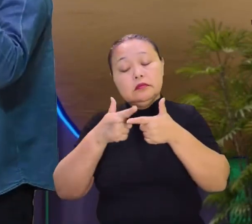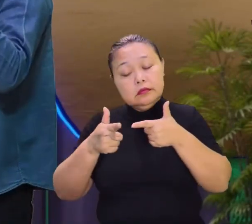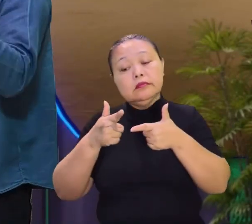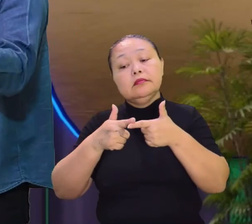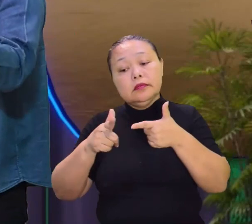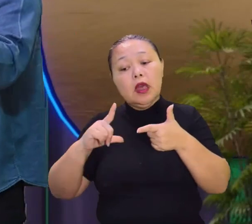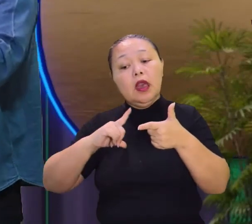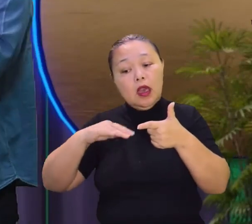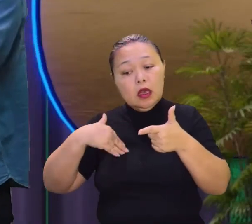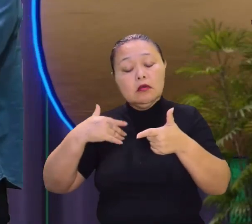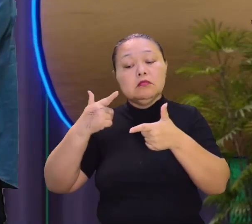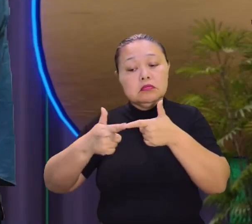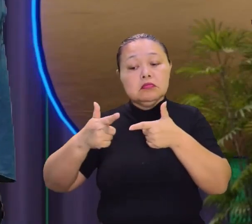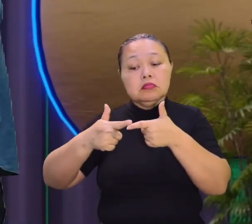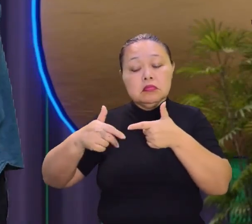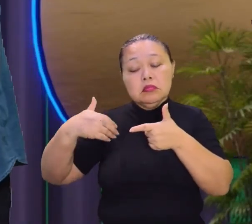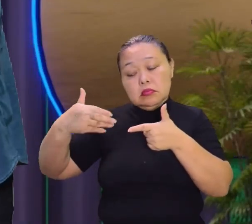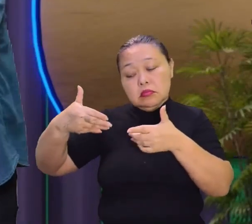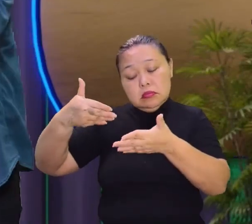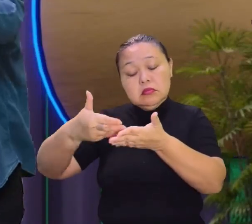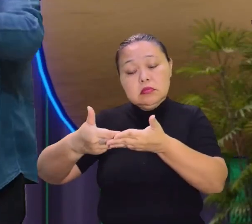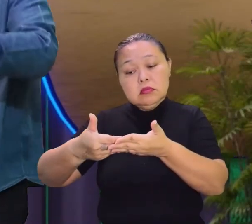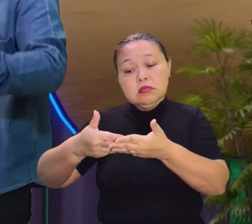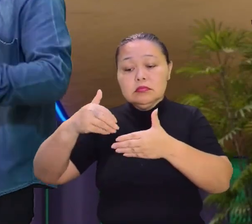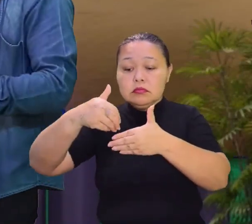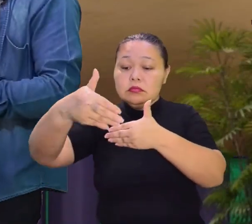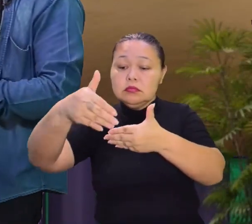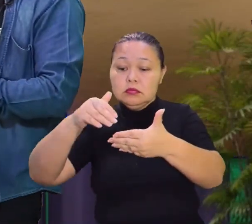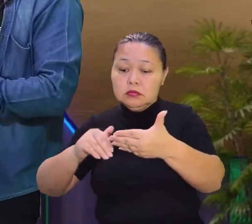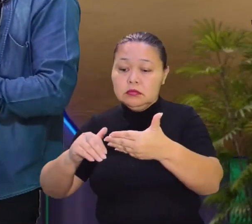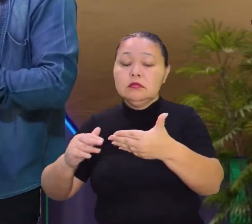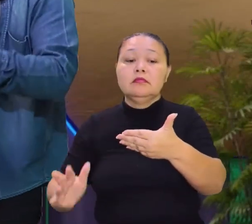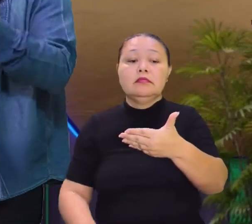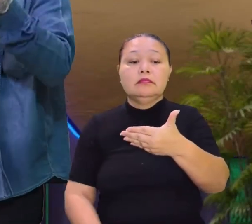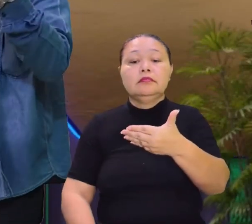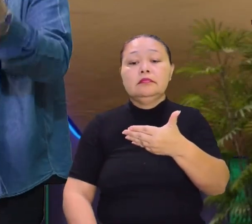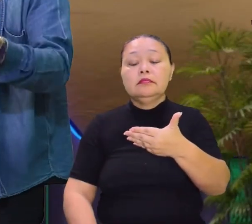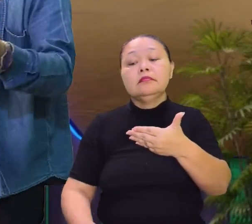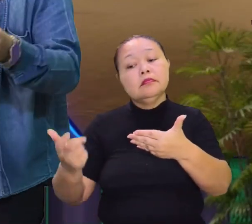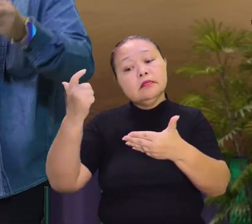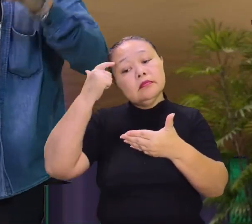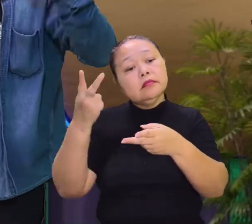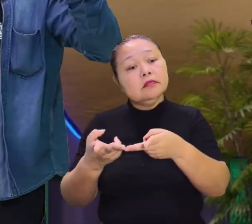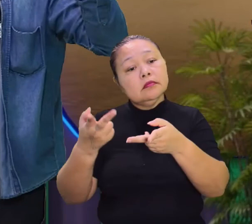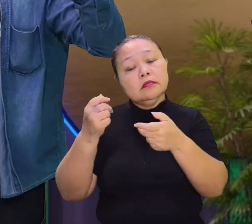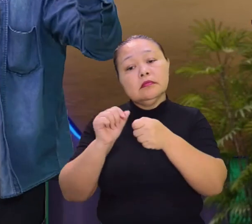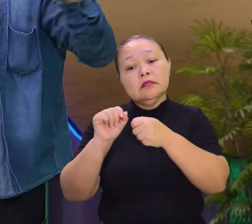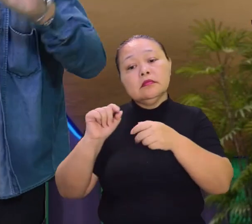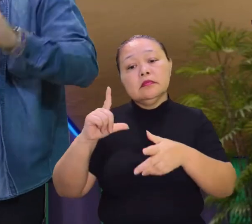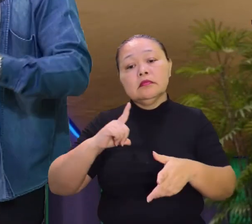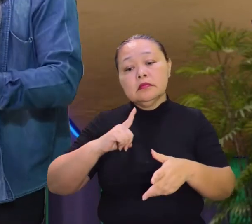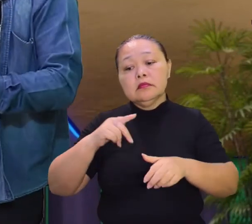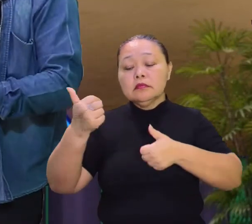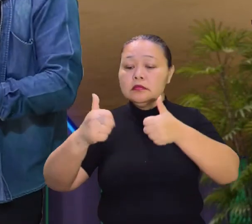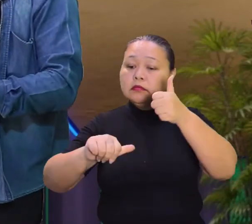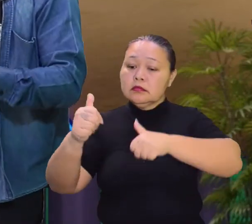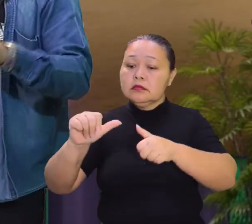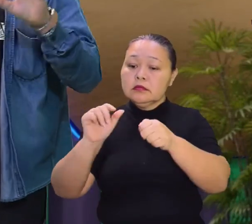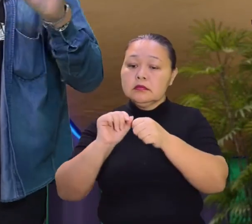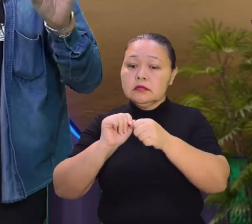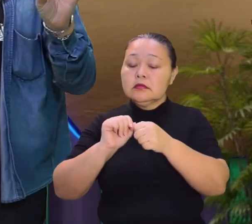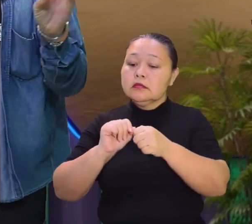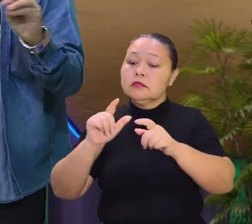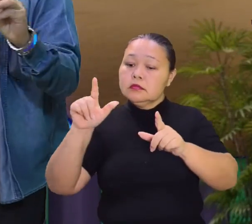que perduram até hoje, que é problemas de fronteira. É isso? Então vocês perceberam lá, dê uma analisada melhor sobre